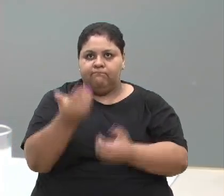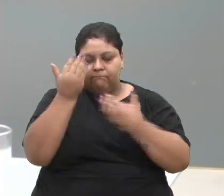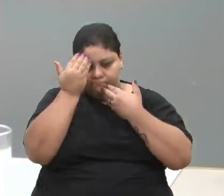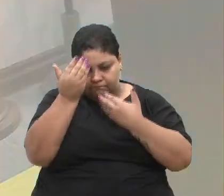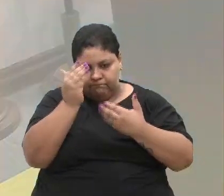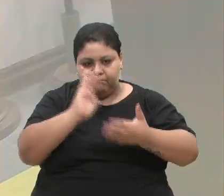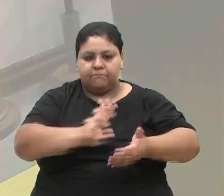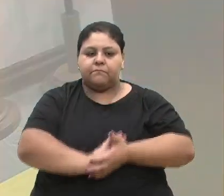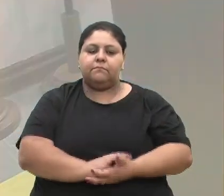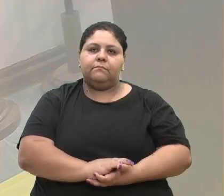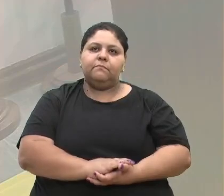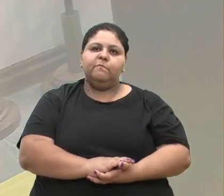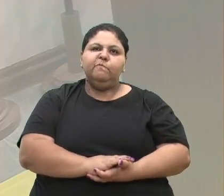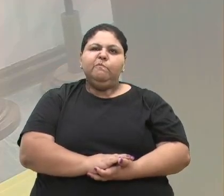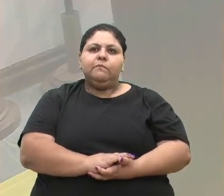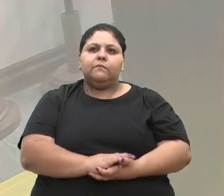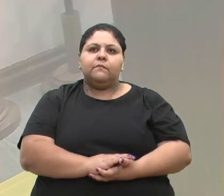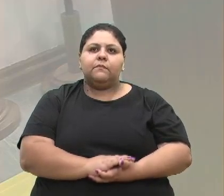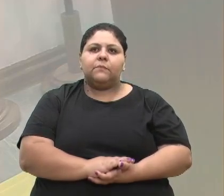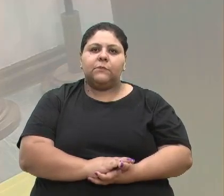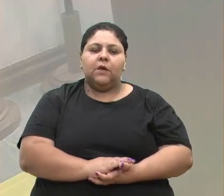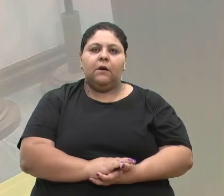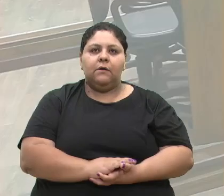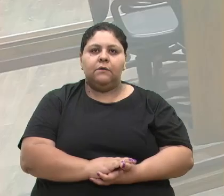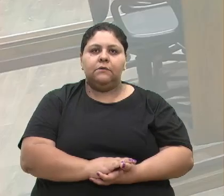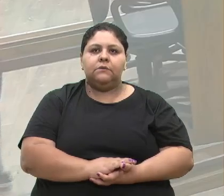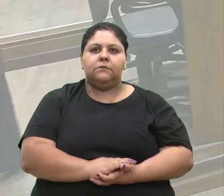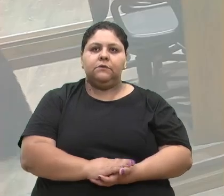vereador. Vereador Rafael.